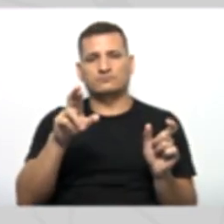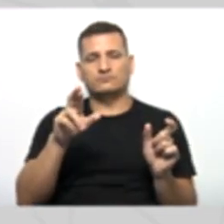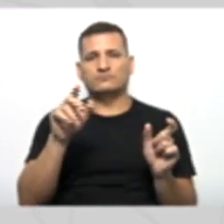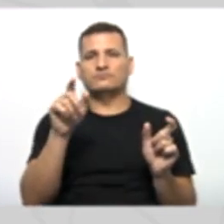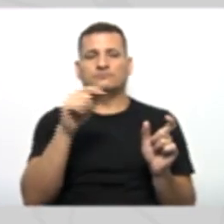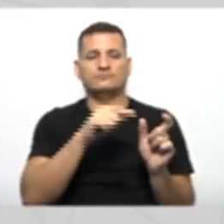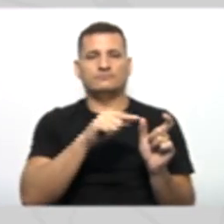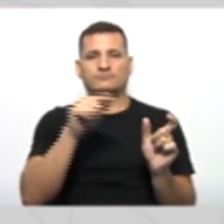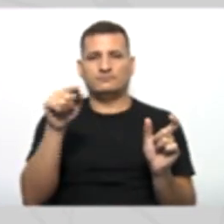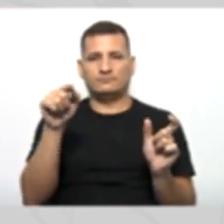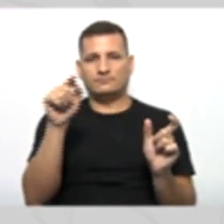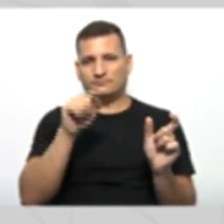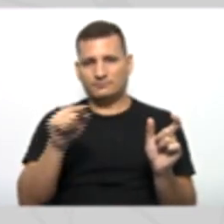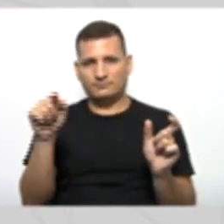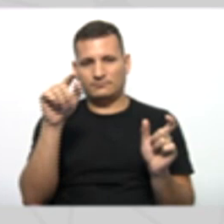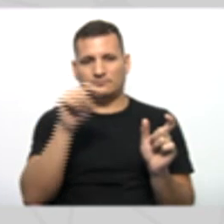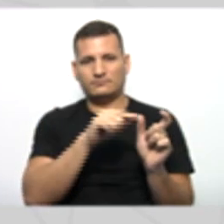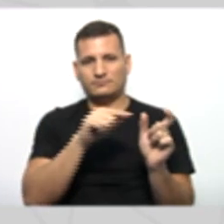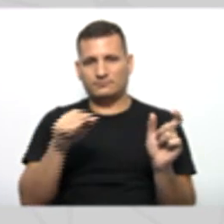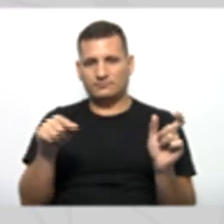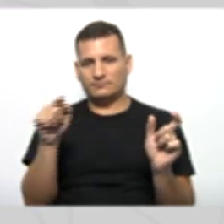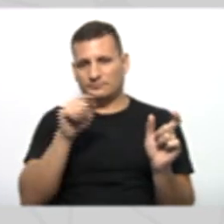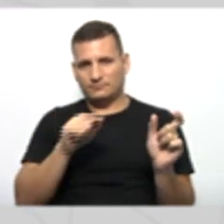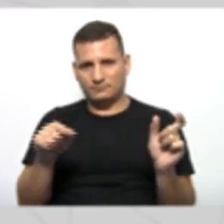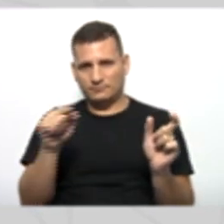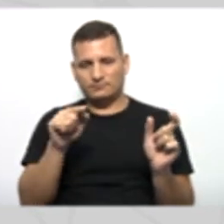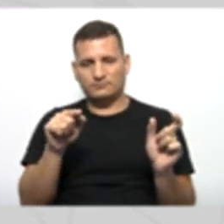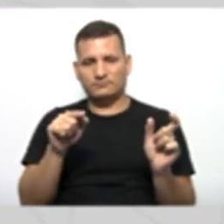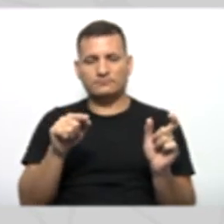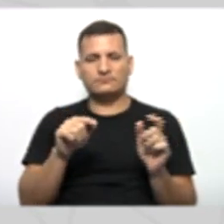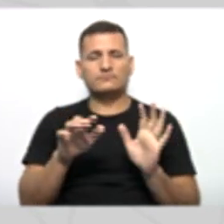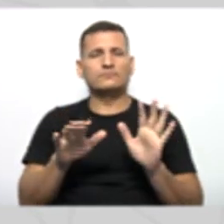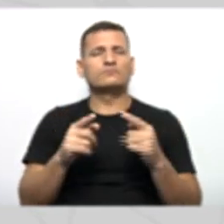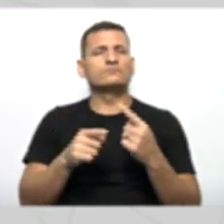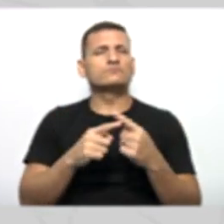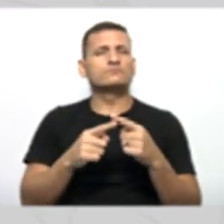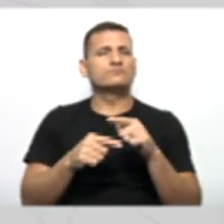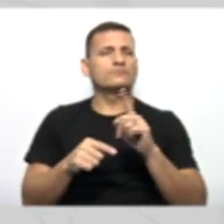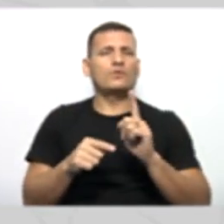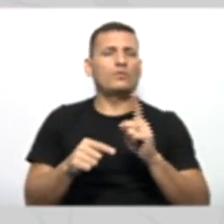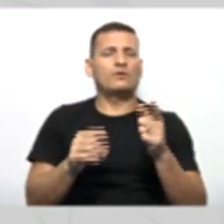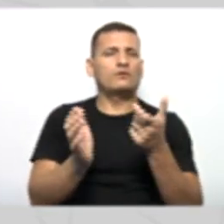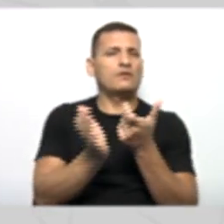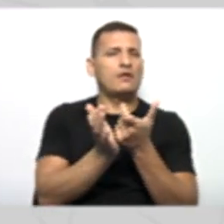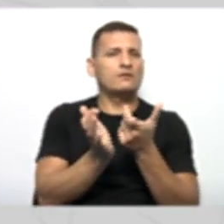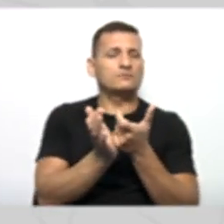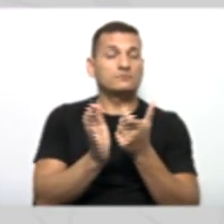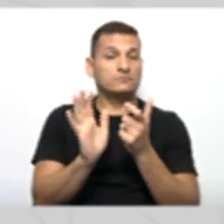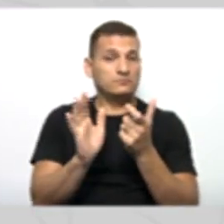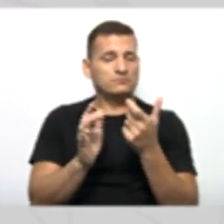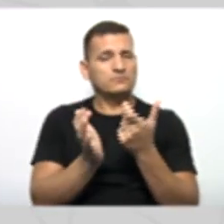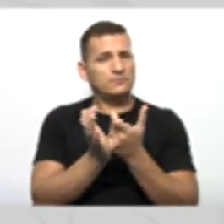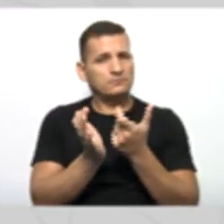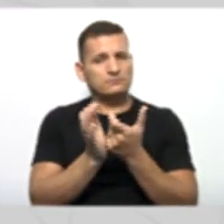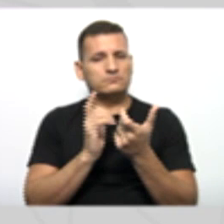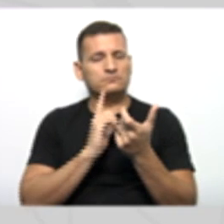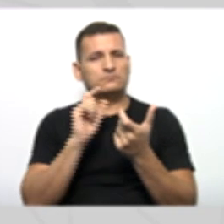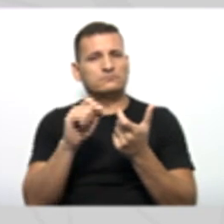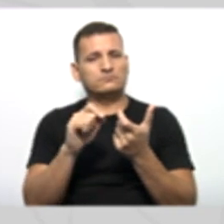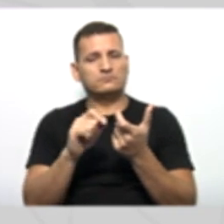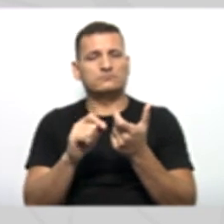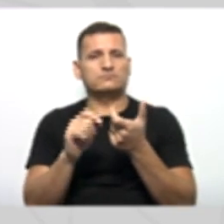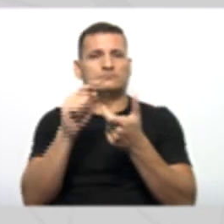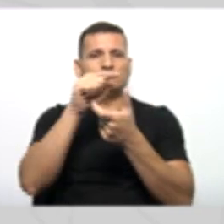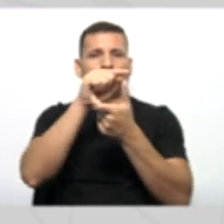casos de uso. Por que não é um diagrama de classe? Porque o diagrama de classe necessitam do quê? Do